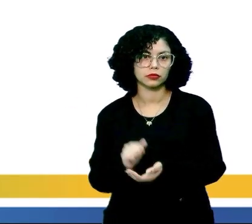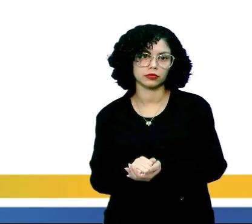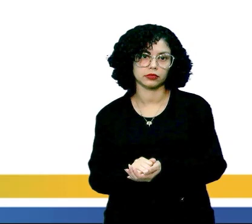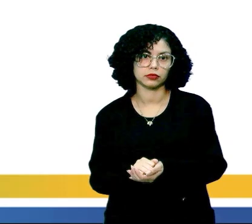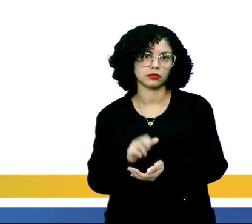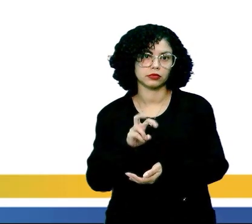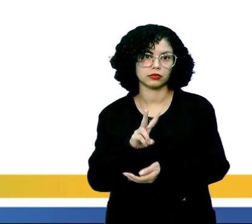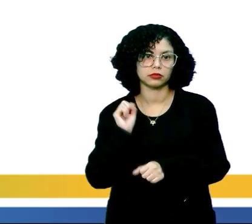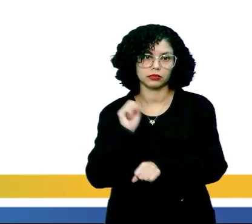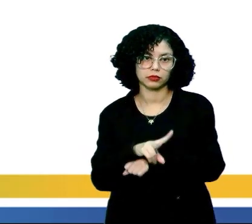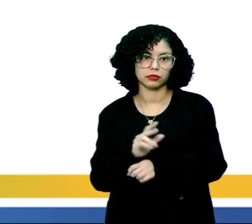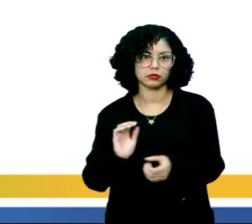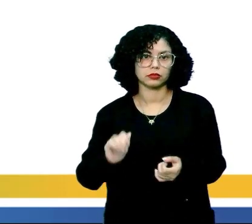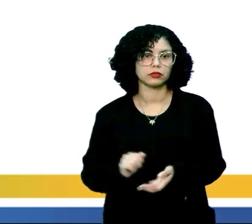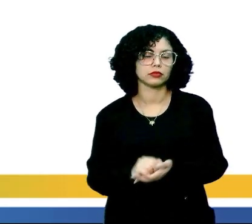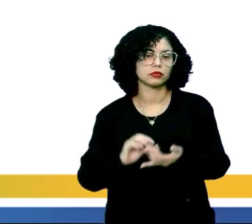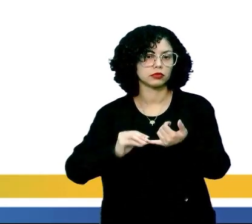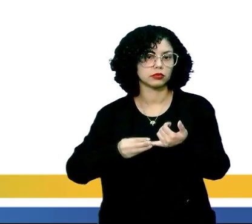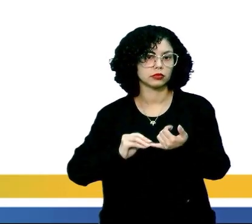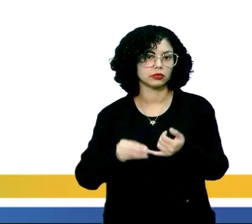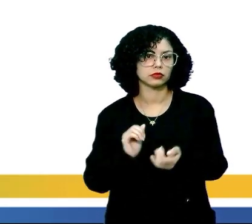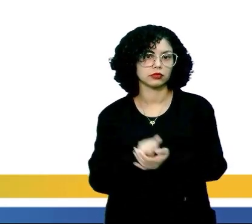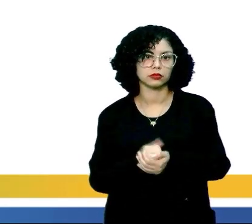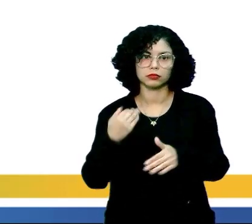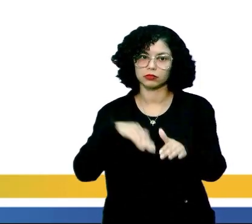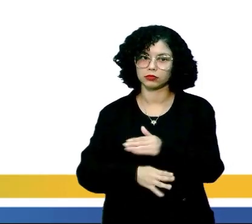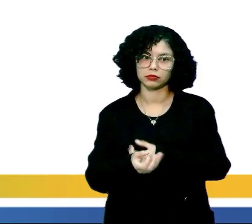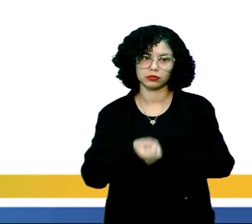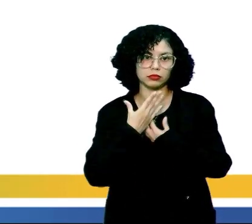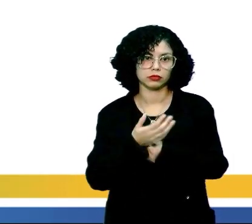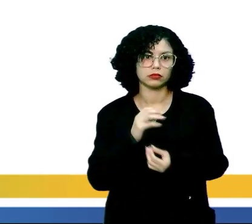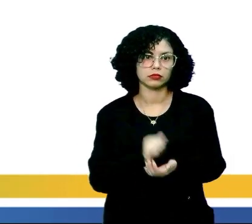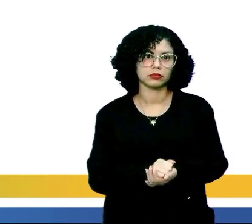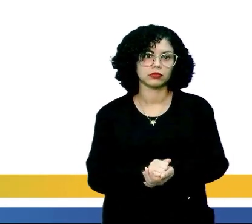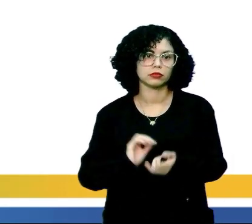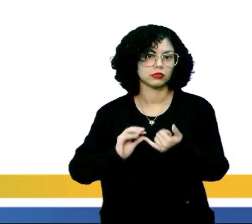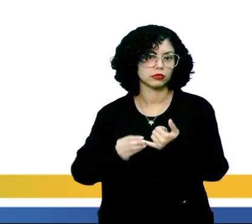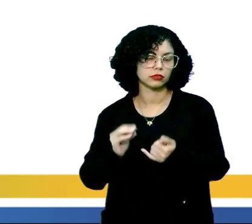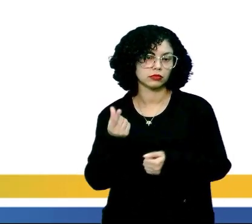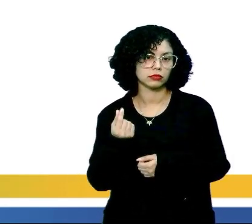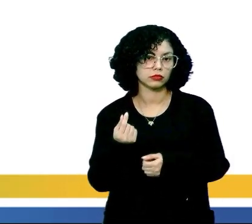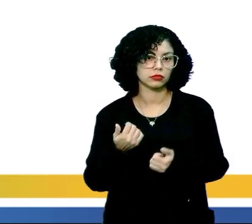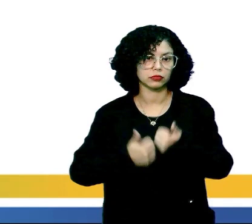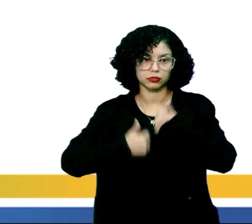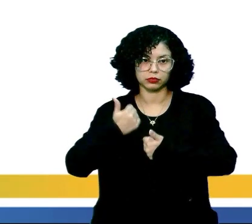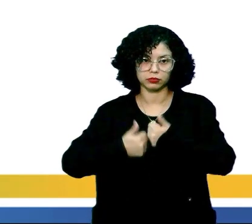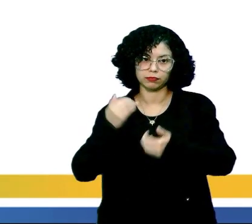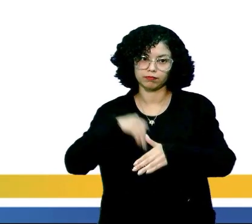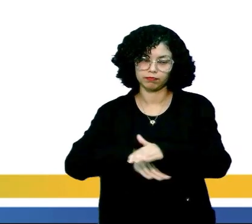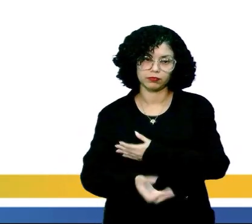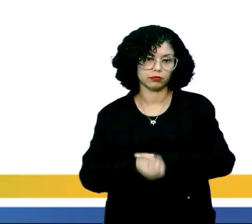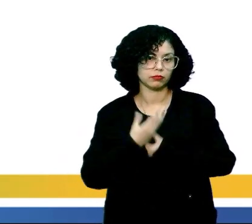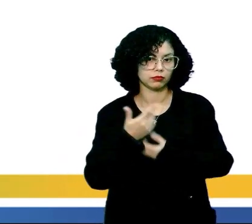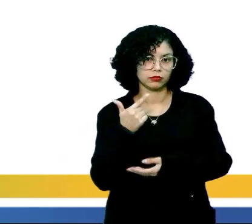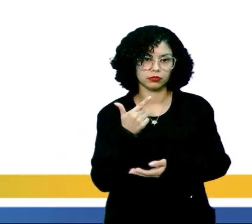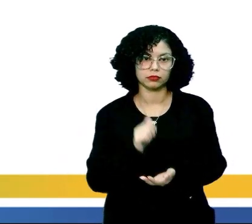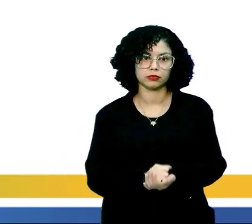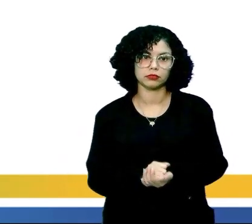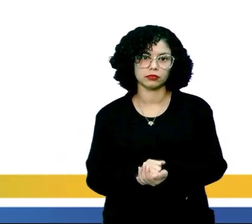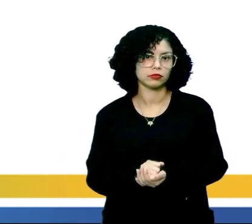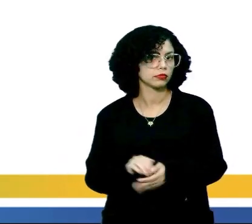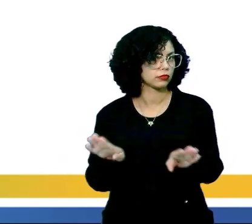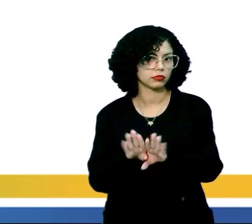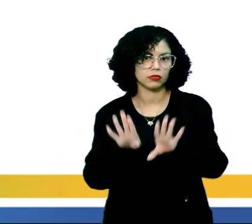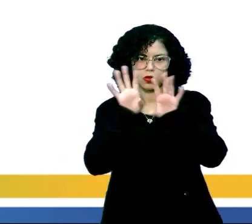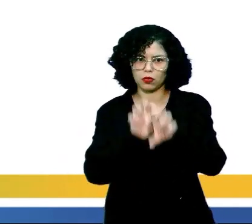não há vagas. O preço do feijão não cabe no poema. O preço do arroz não cabe no poema. Não cabem